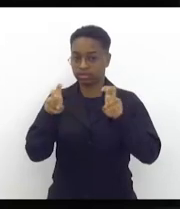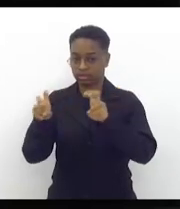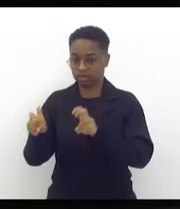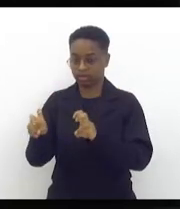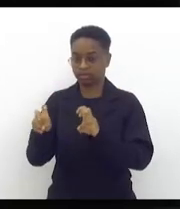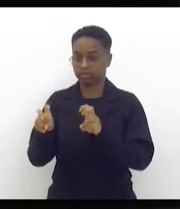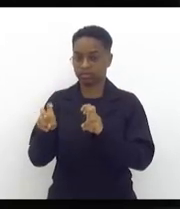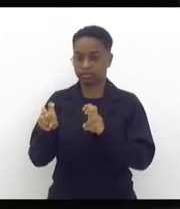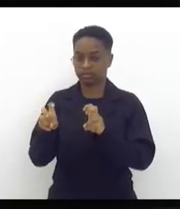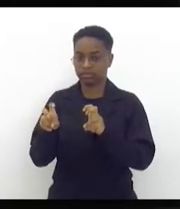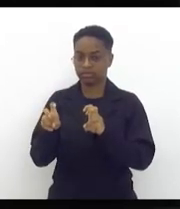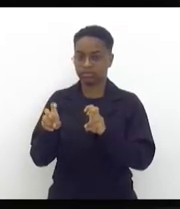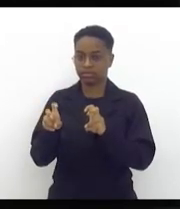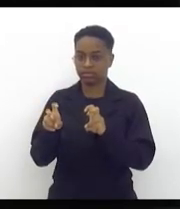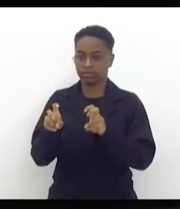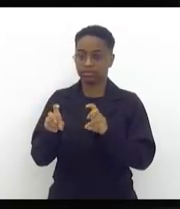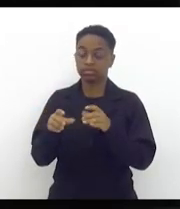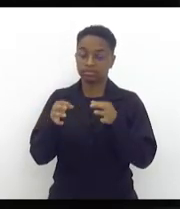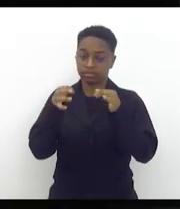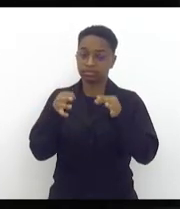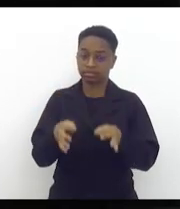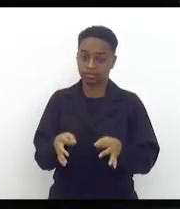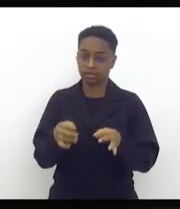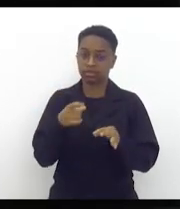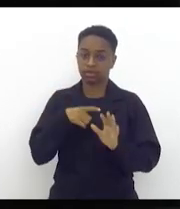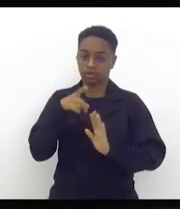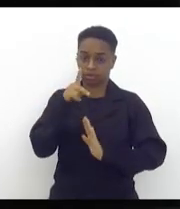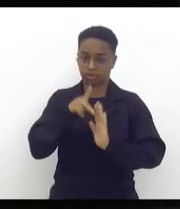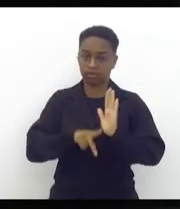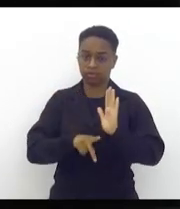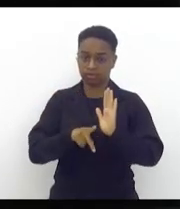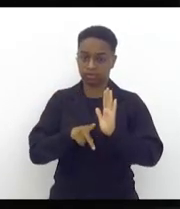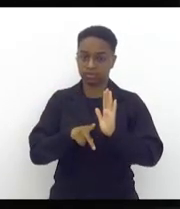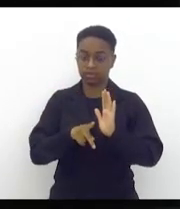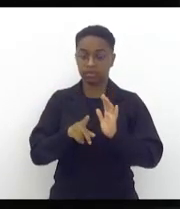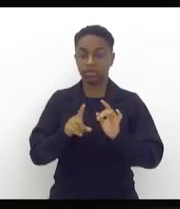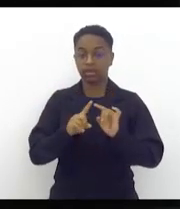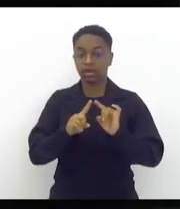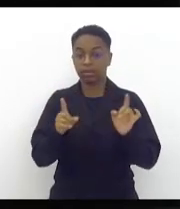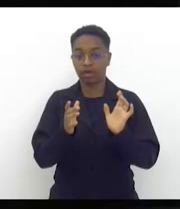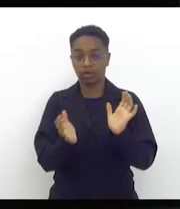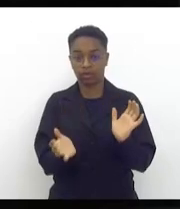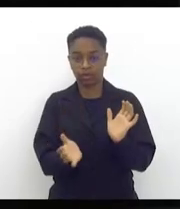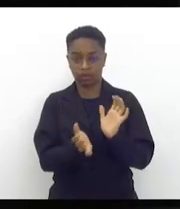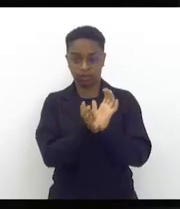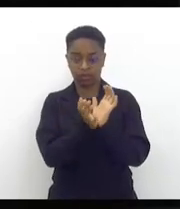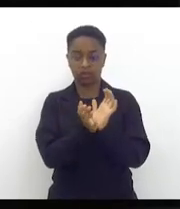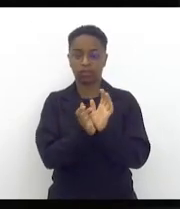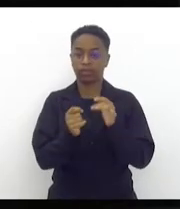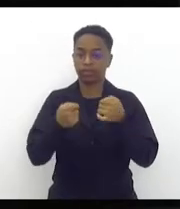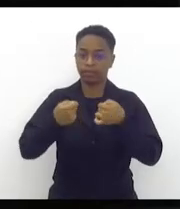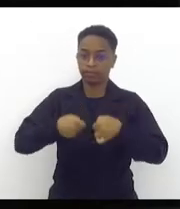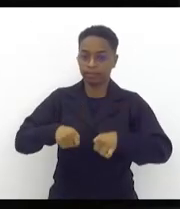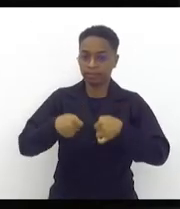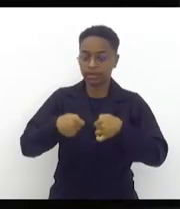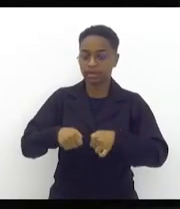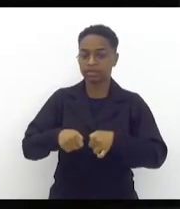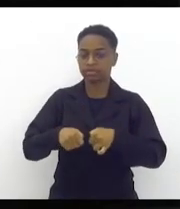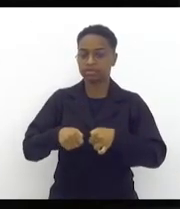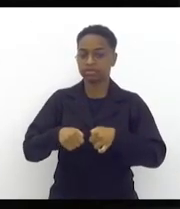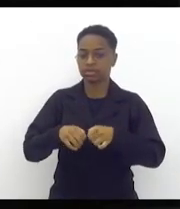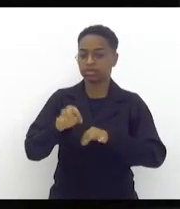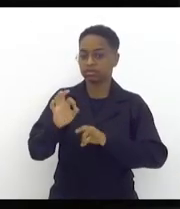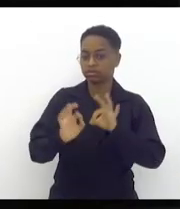aborda exatamente o projeto. Mas há uma comissão que tem que ter uma